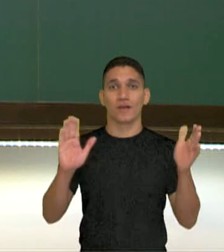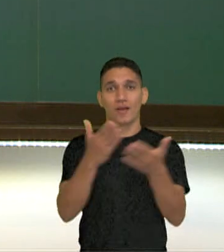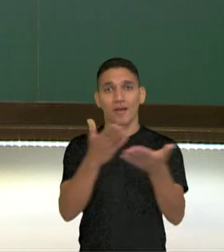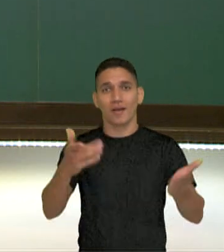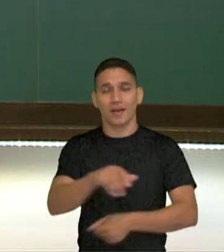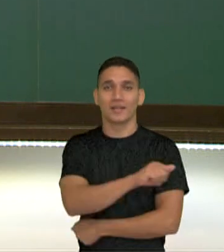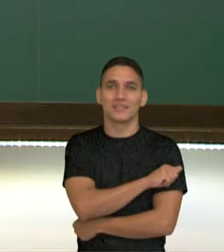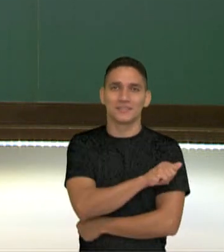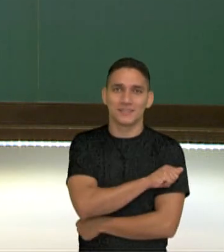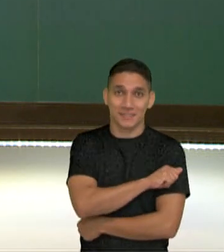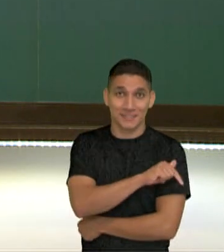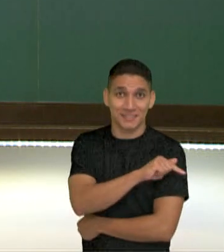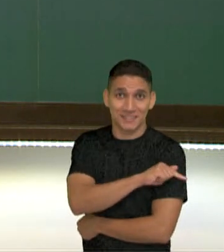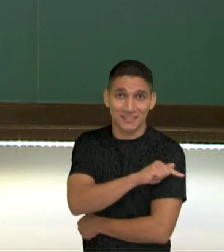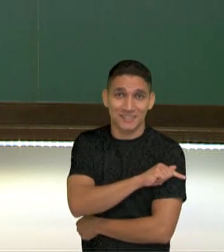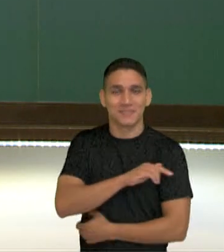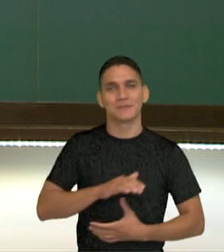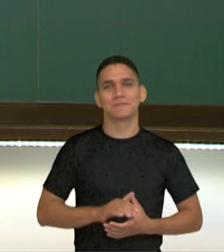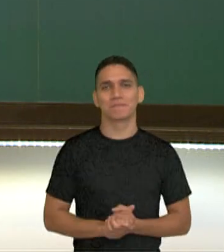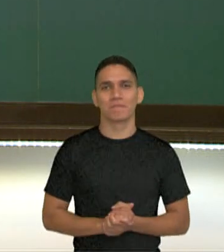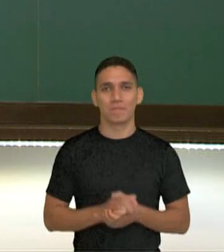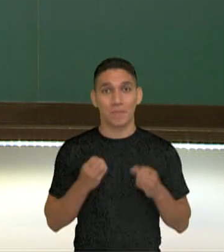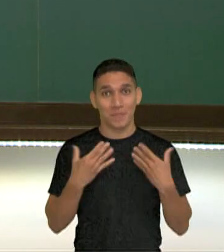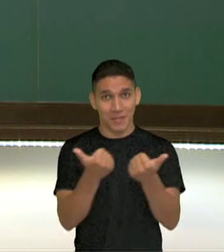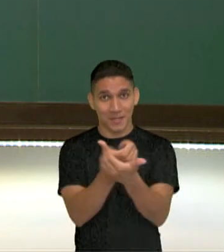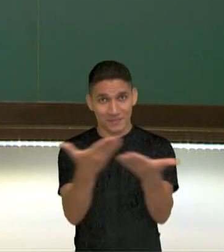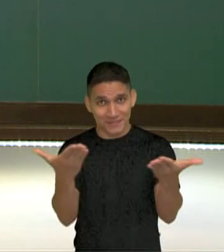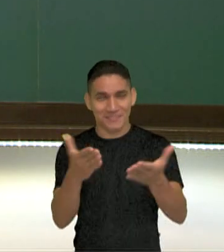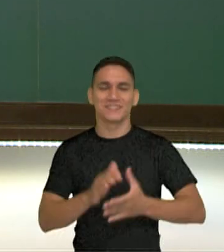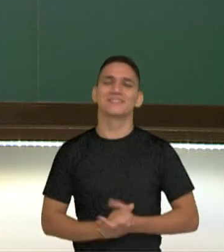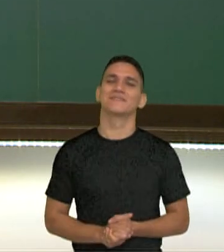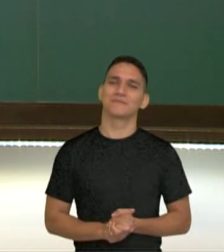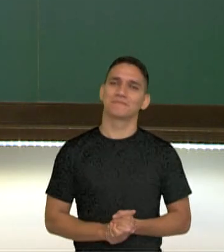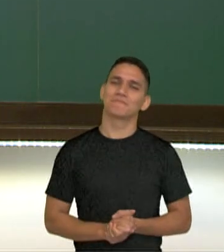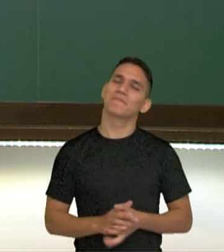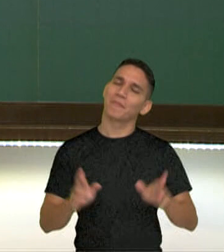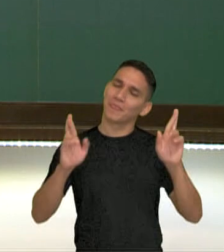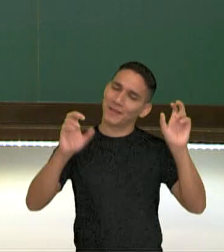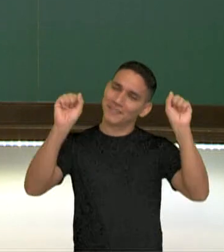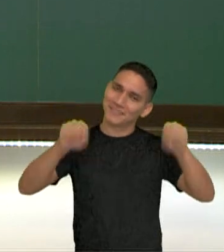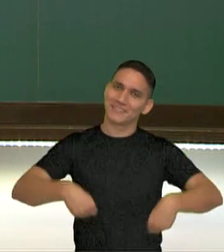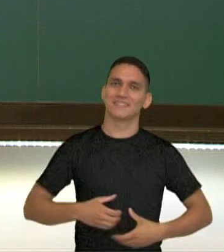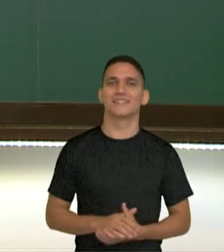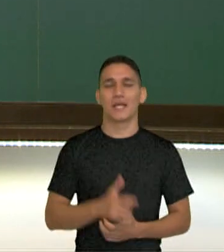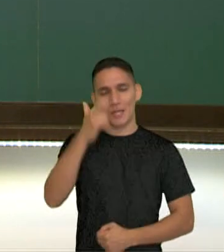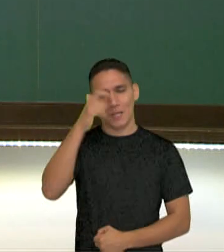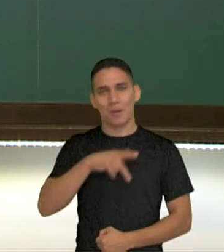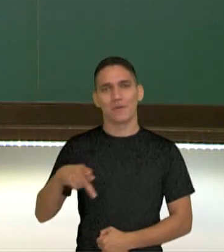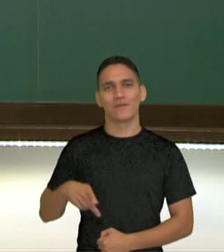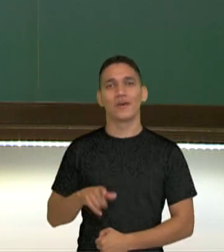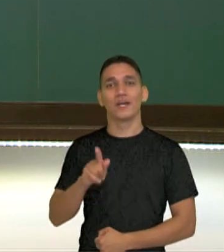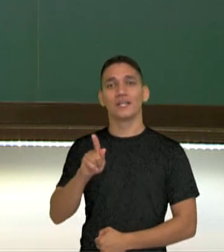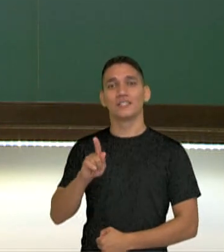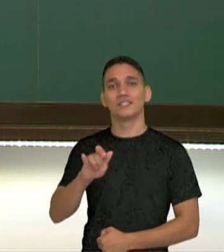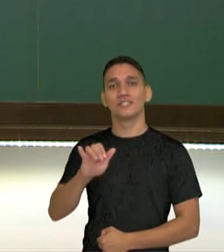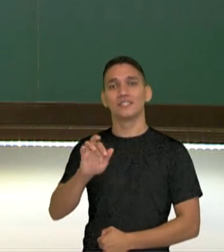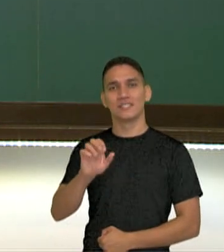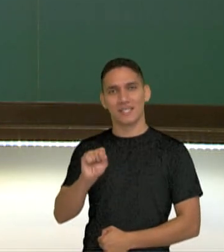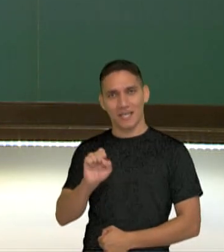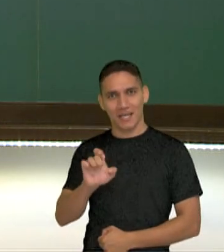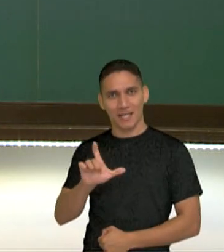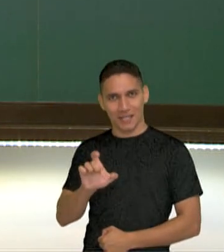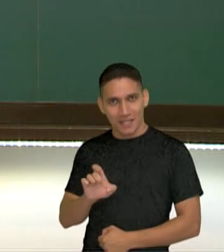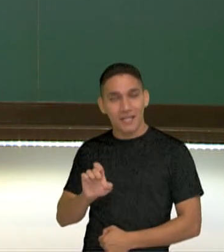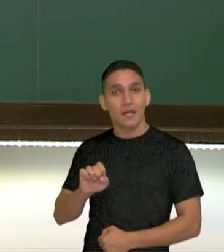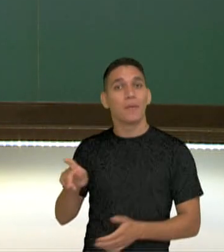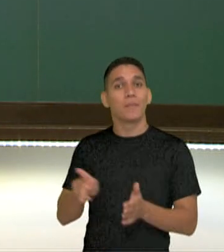Olá, estudantes do 7º ano, tudo bem com vocês? Espero que sim. Eu sou a professora Gisele